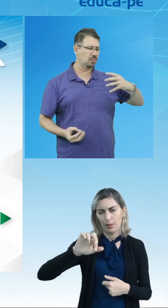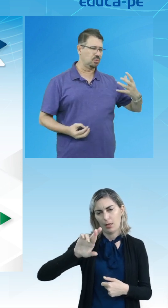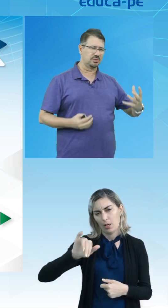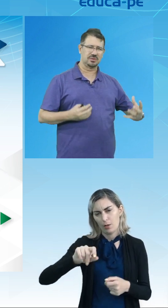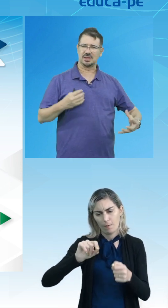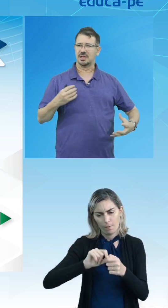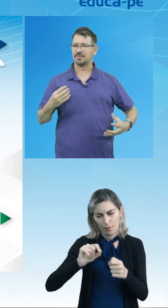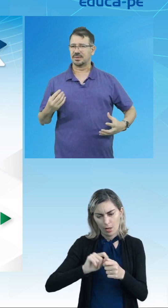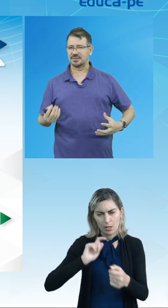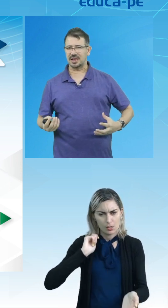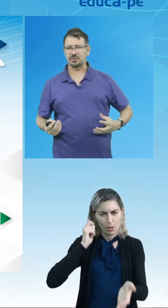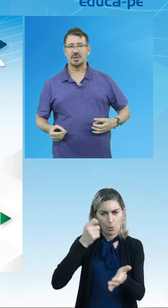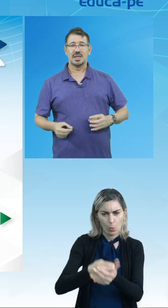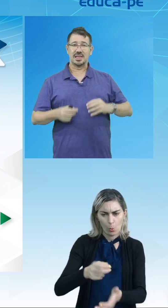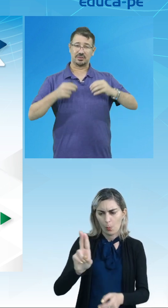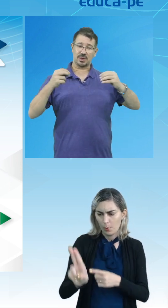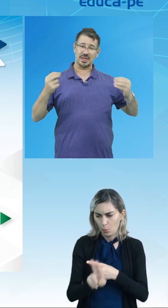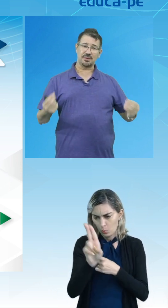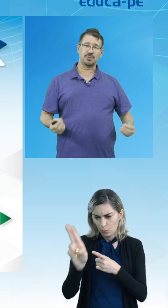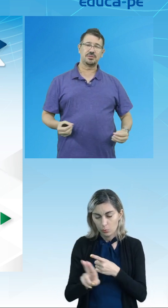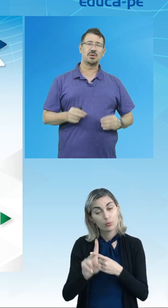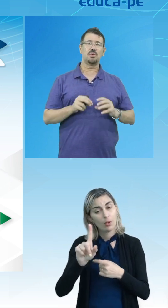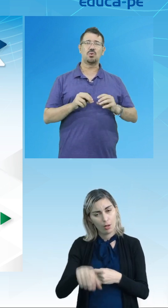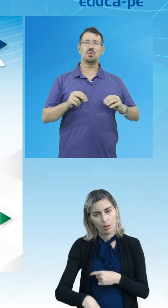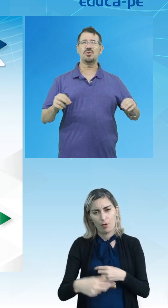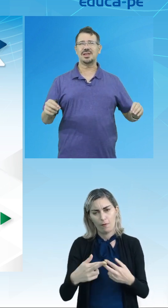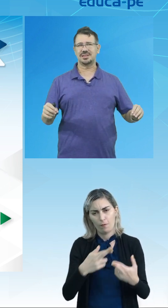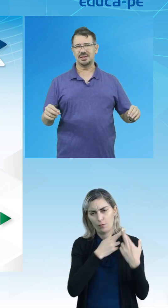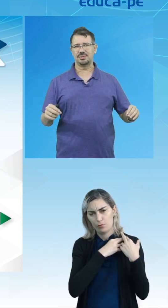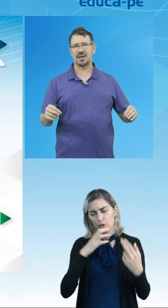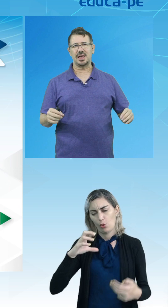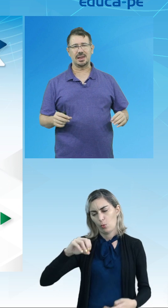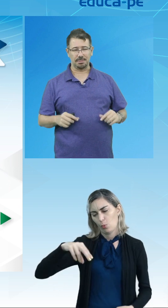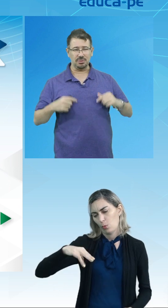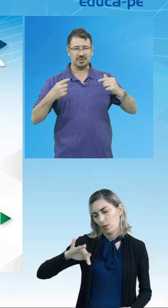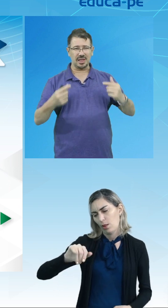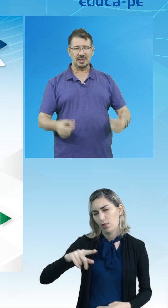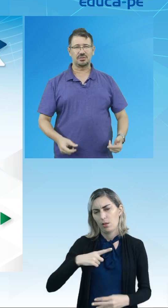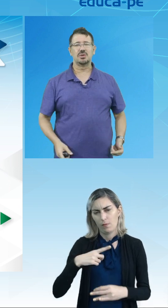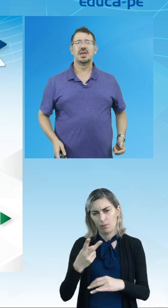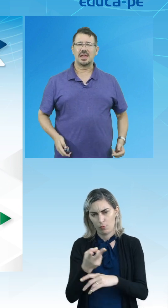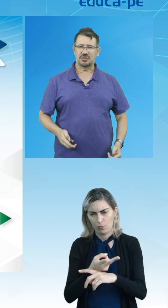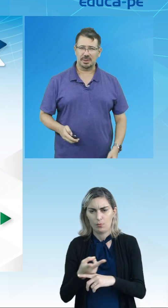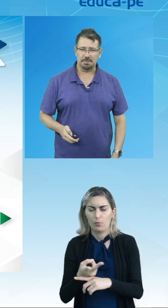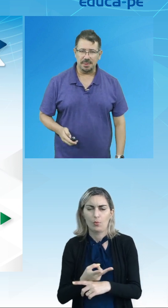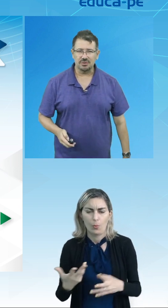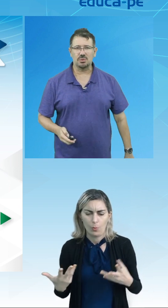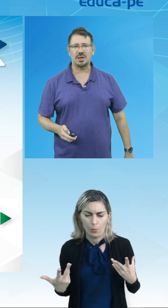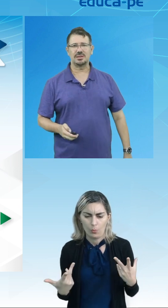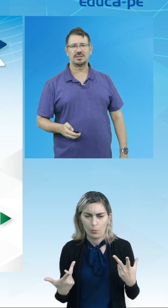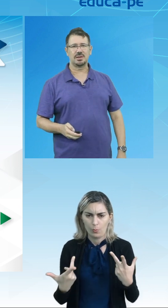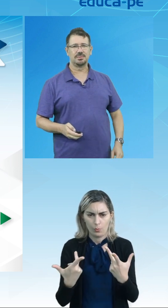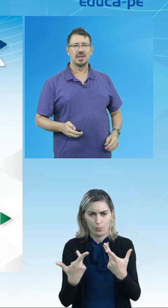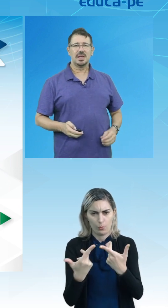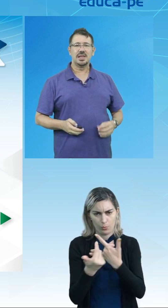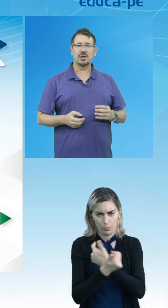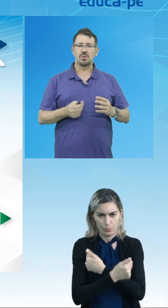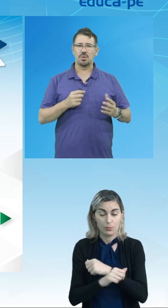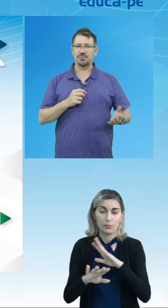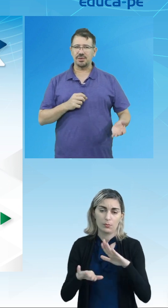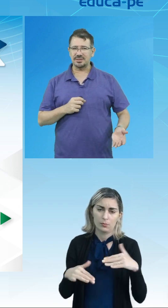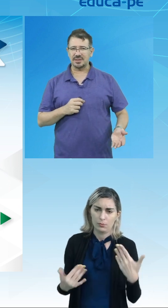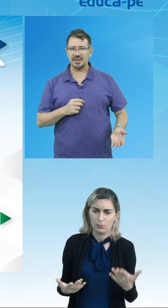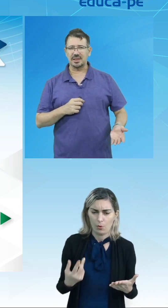compre, use, certo? Isso aí é a função conativa, ela busca isso, esta persuasão.